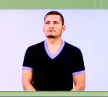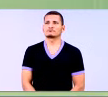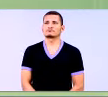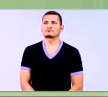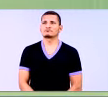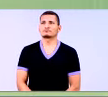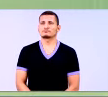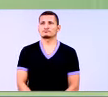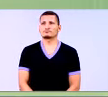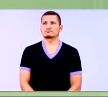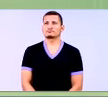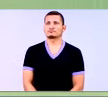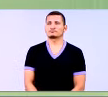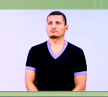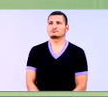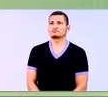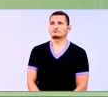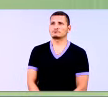Aqui,